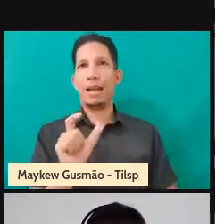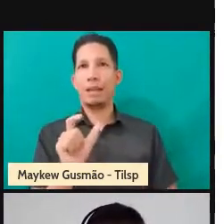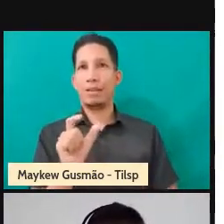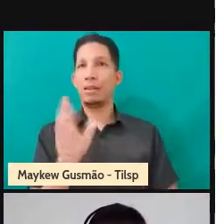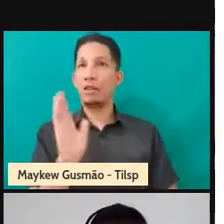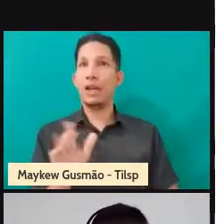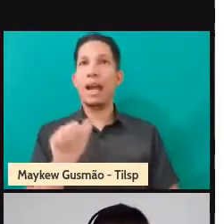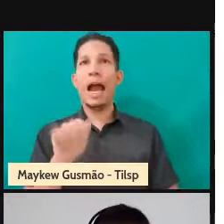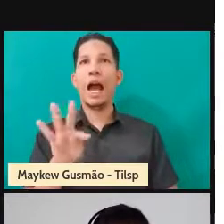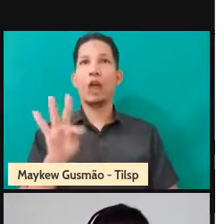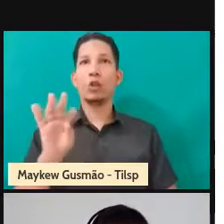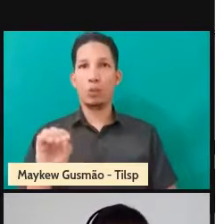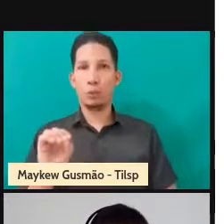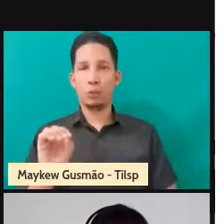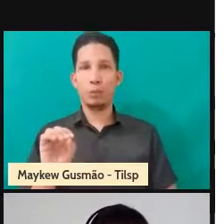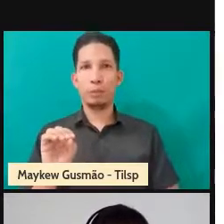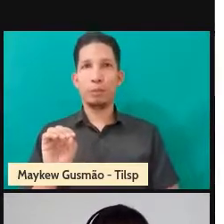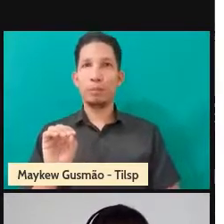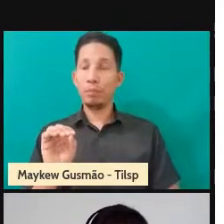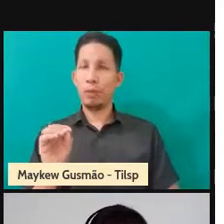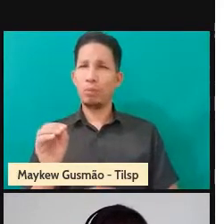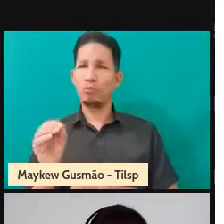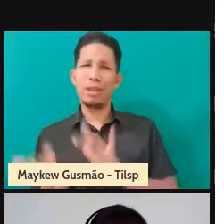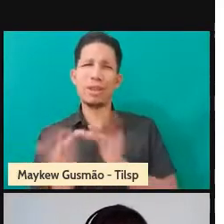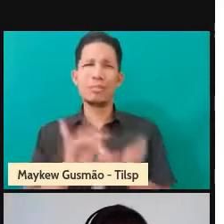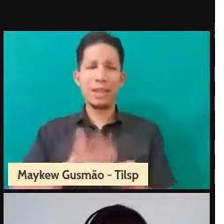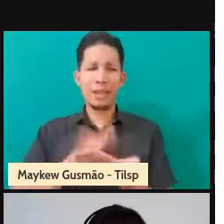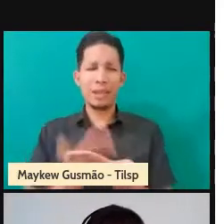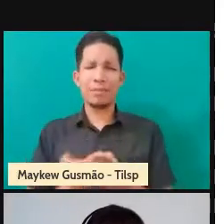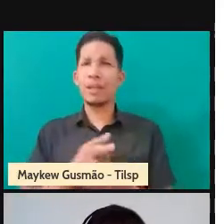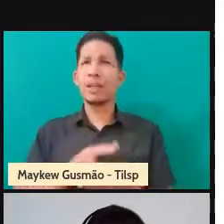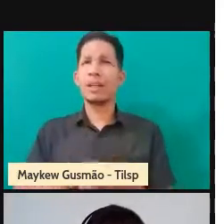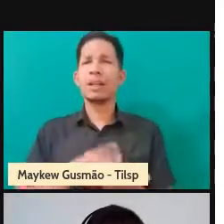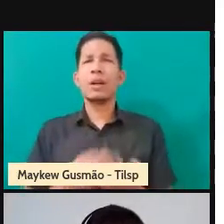E aí a gente trazendo isso para a interpretação